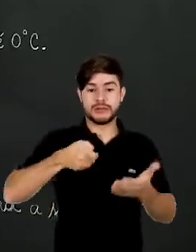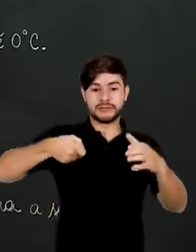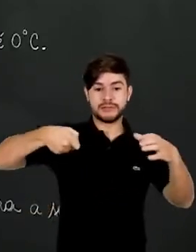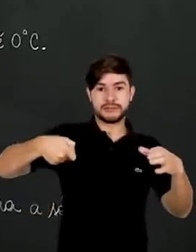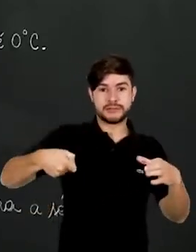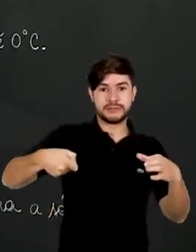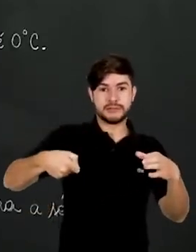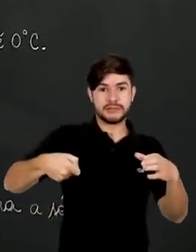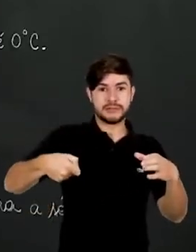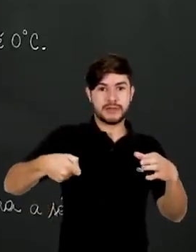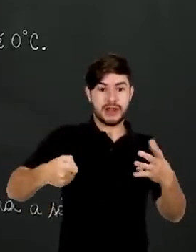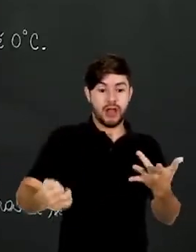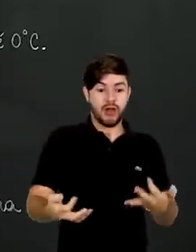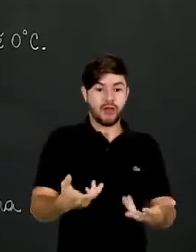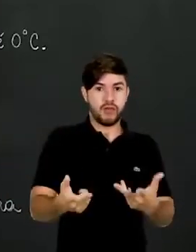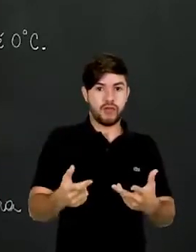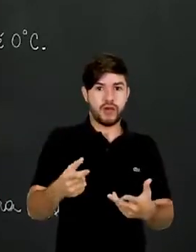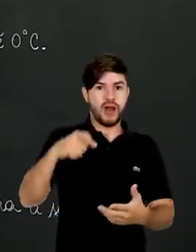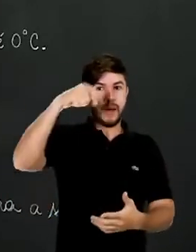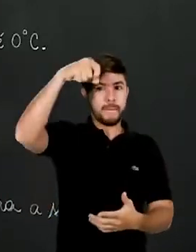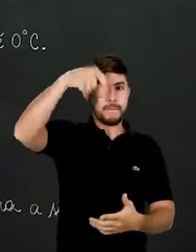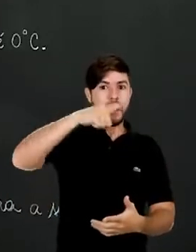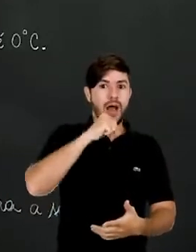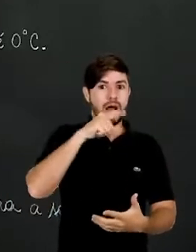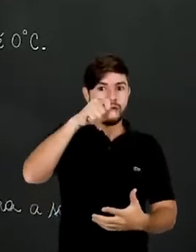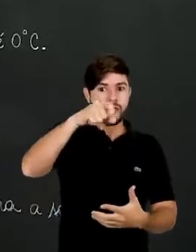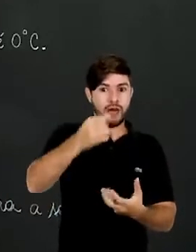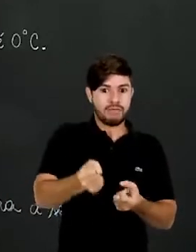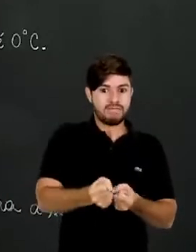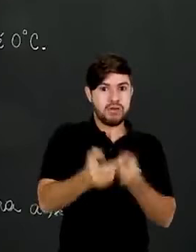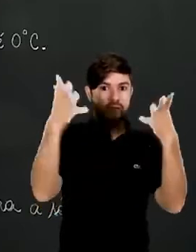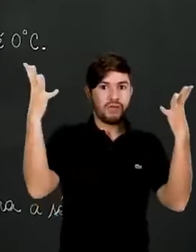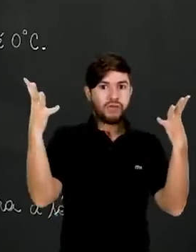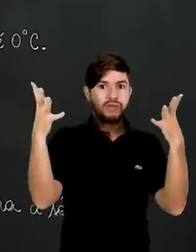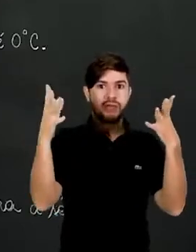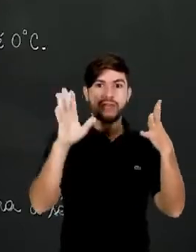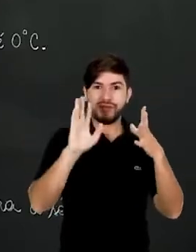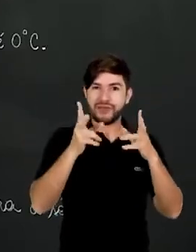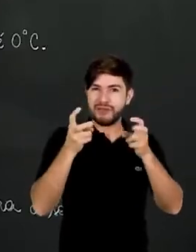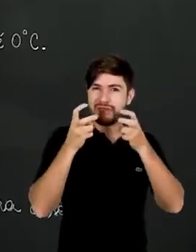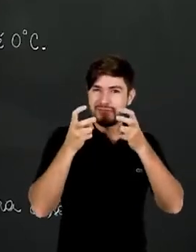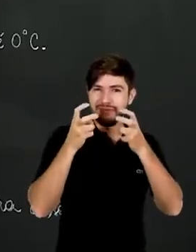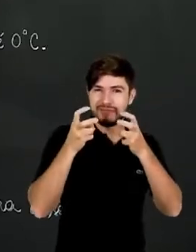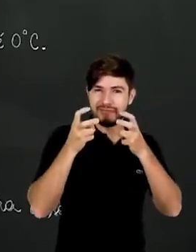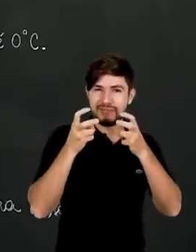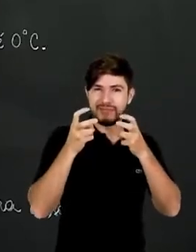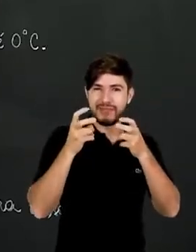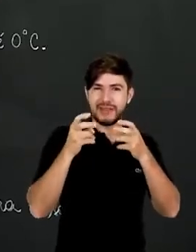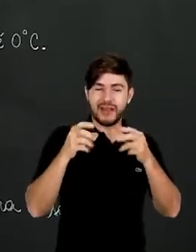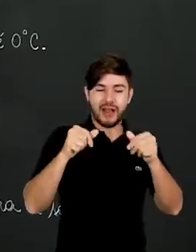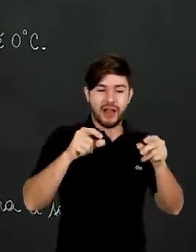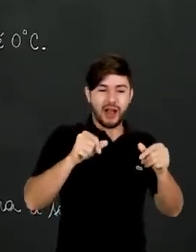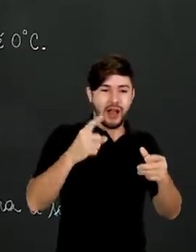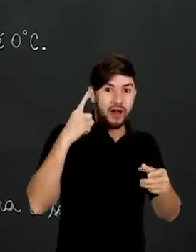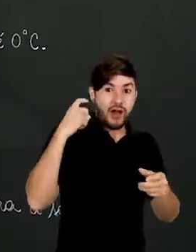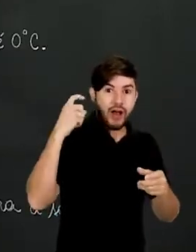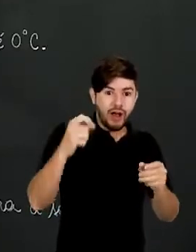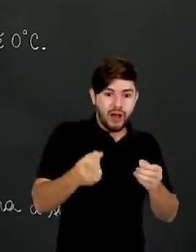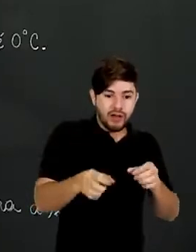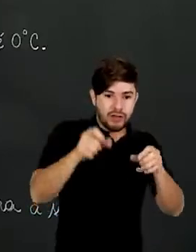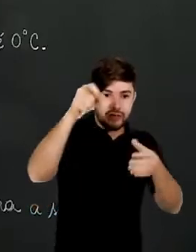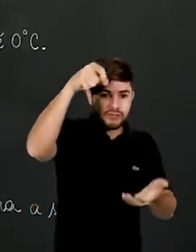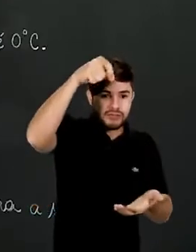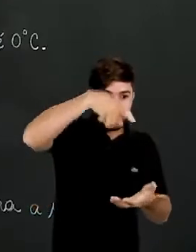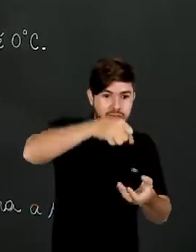gotinhas de água? A água parece que ela nem toca, ela pula ali chia e evapora. É